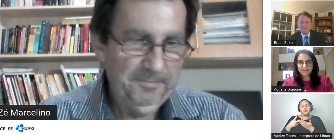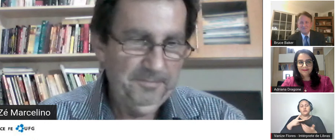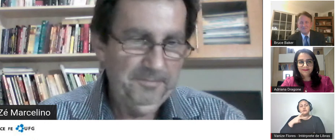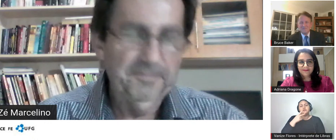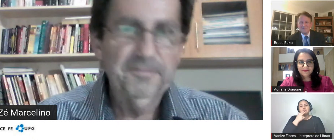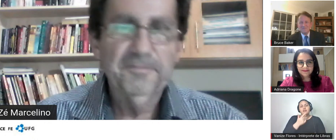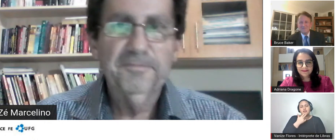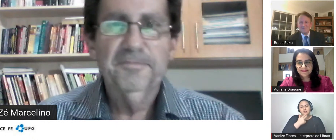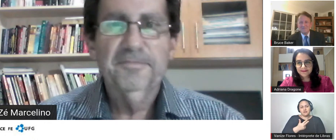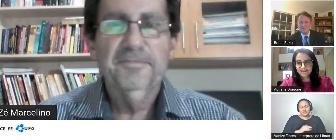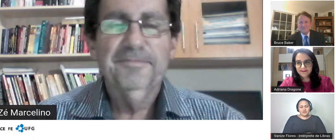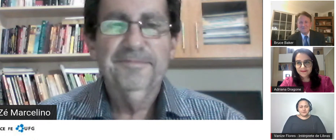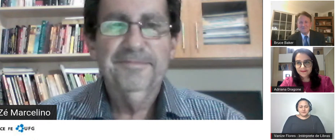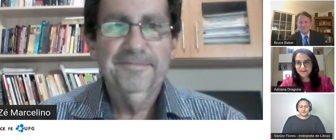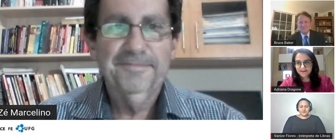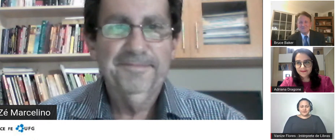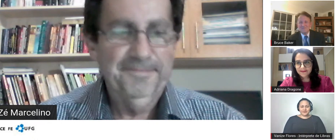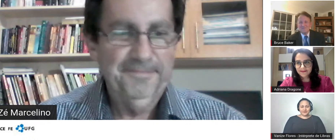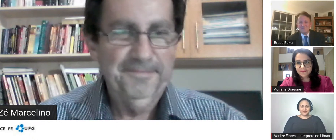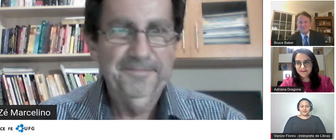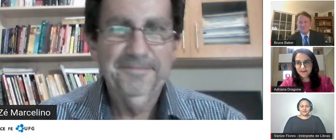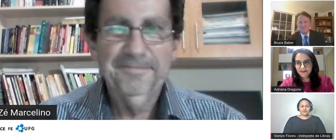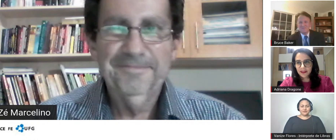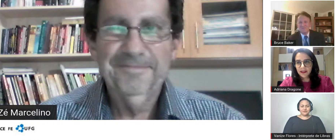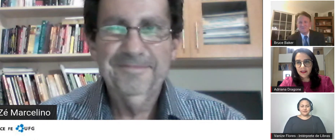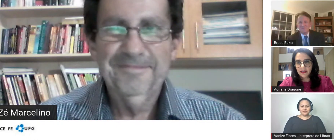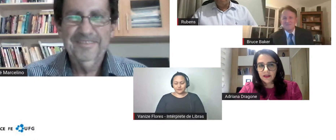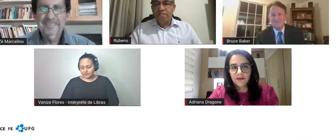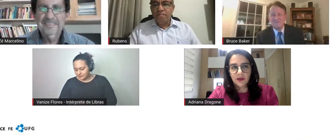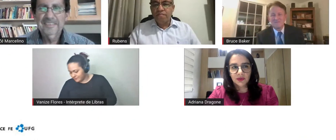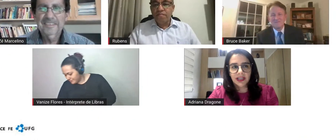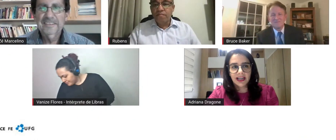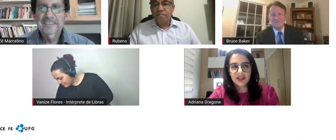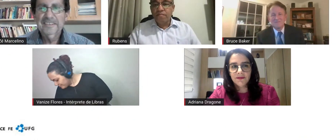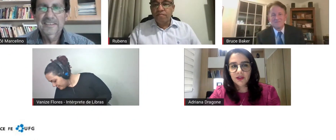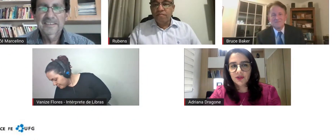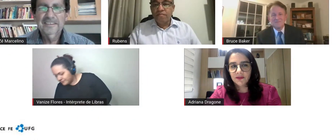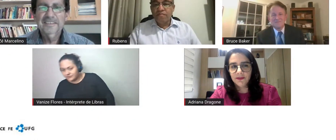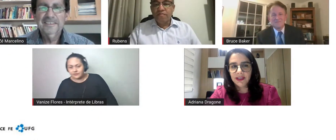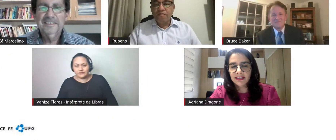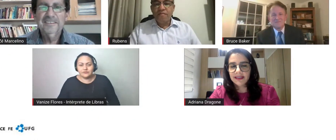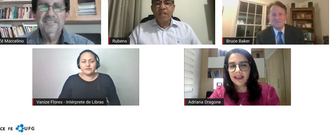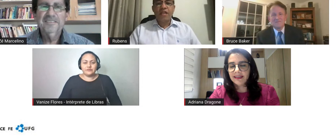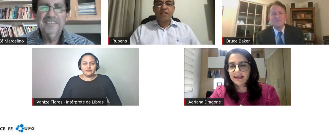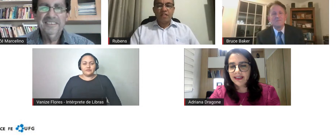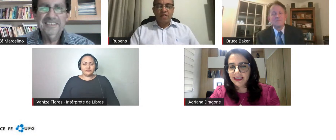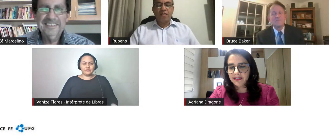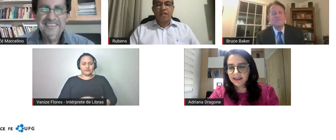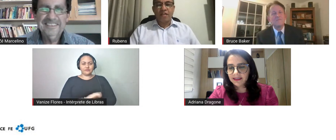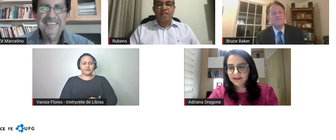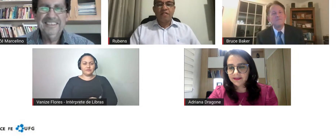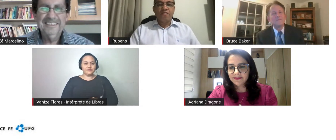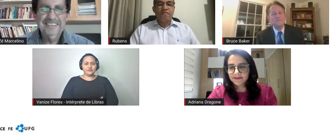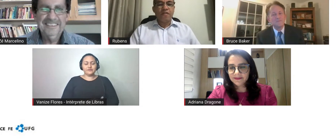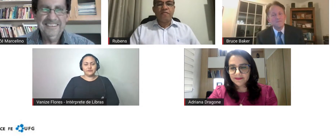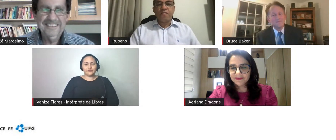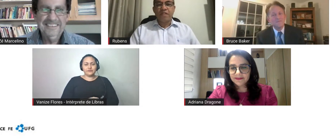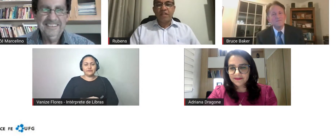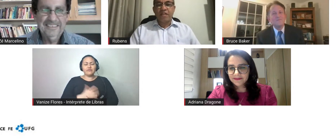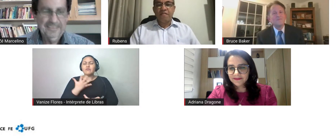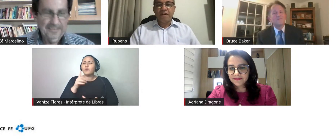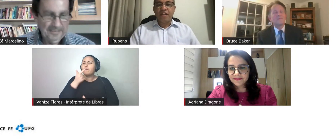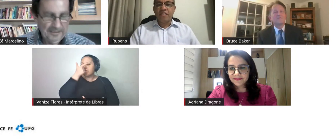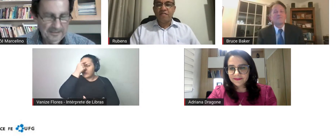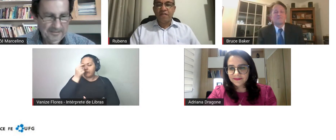University of São Paulo. Qual universidade? Qual? Faculdade de Filosofia, Ciências e Letras.